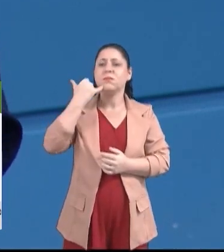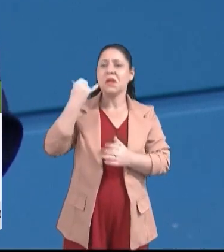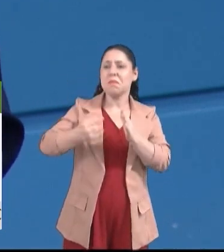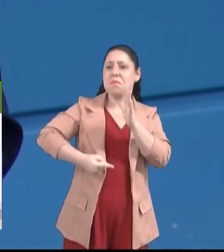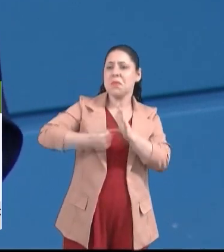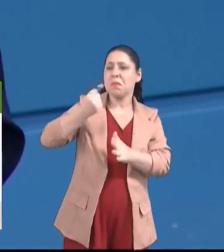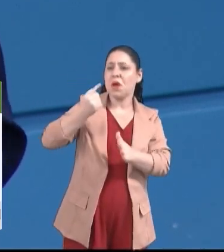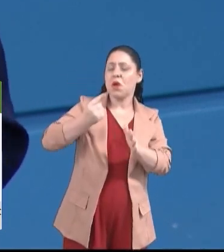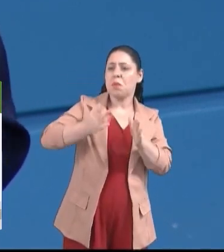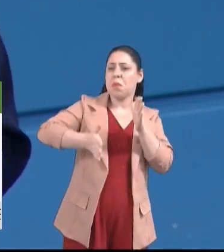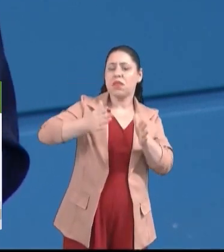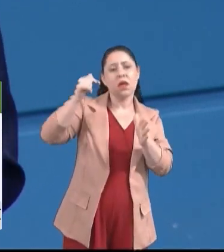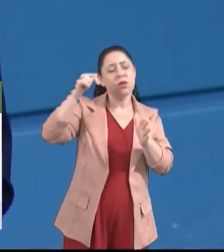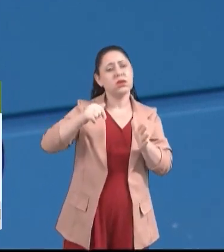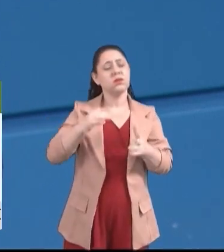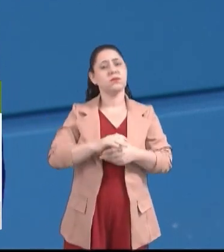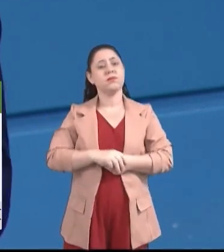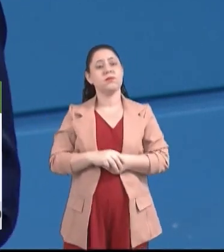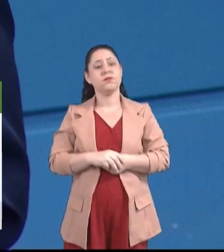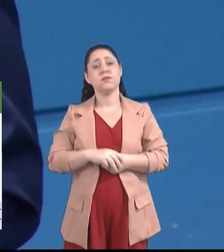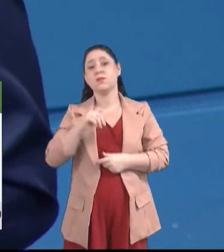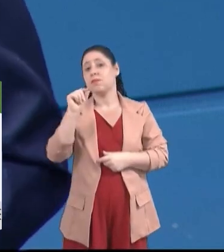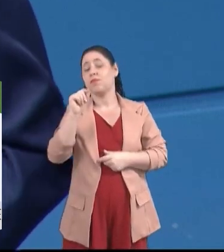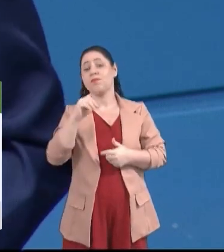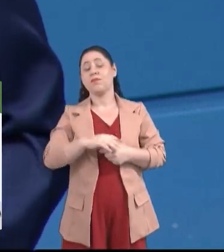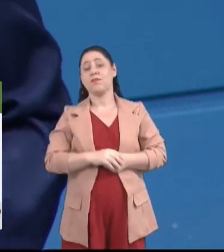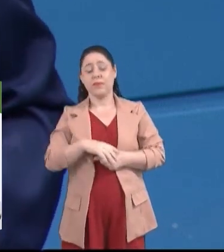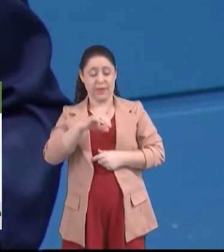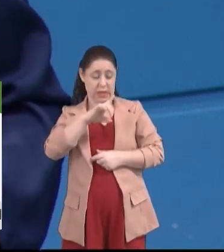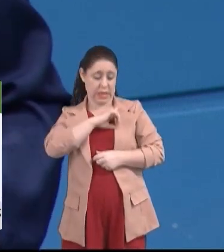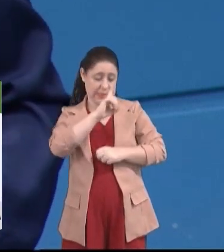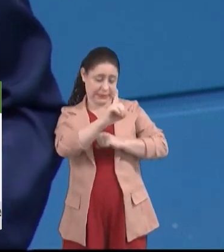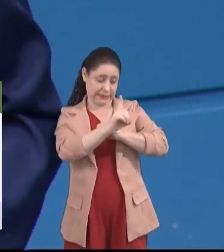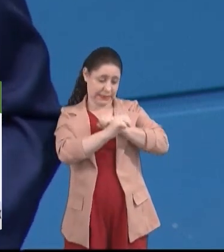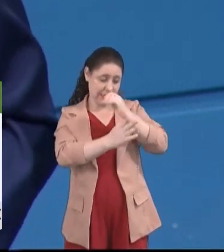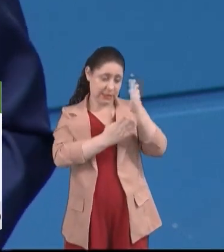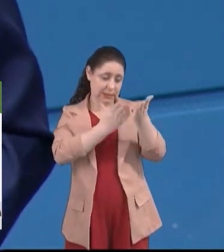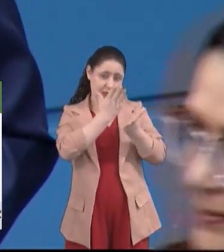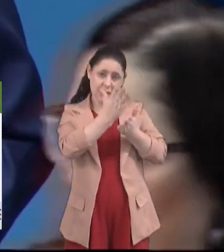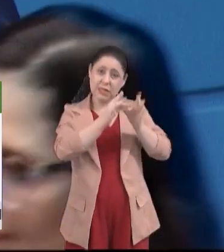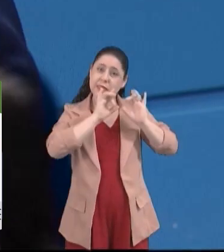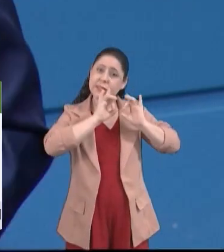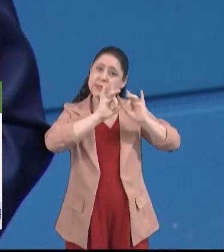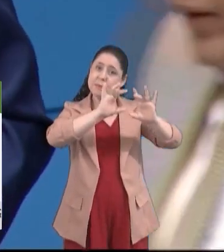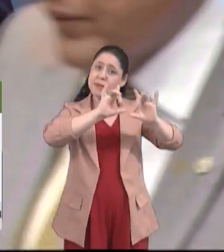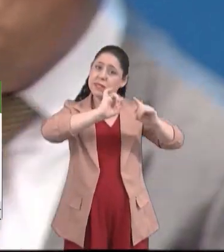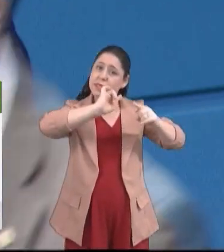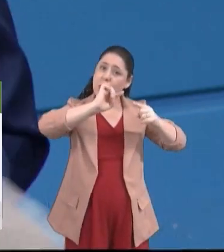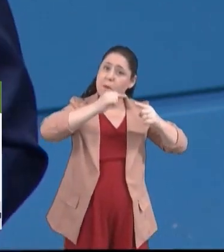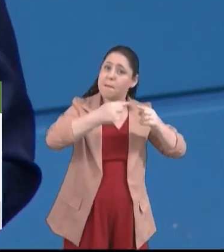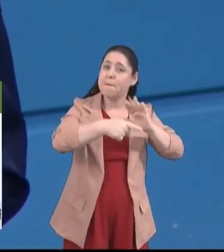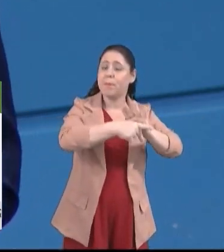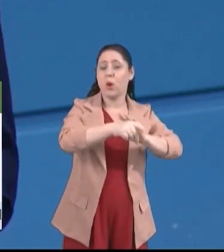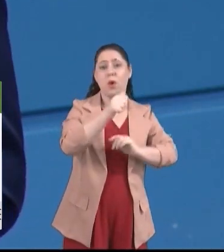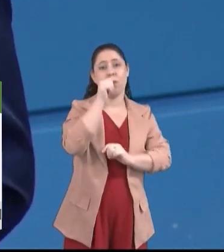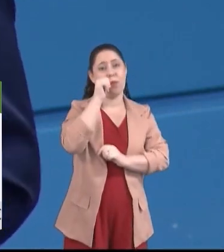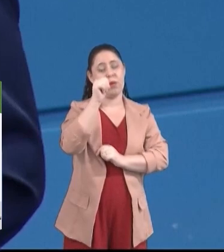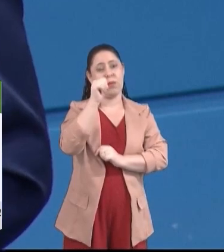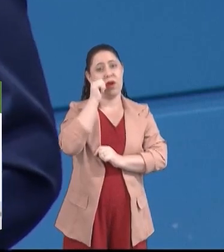o meu primeiro ano aqui, que são as delegacias de atendimento à mulher, as delegacias especializadas, deputada Mara